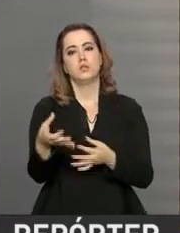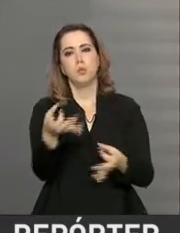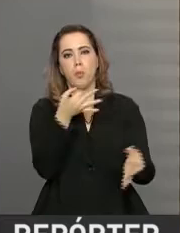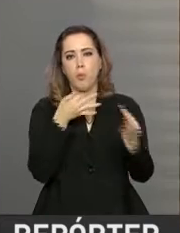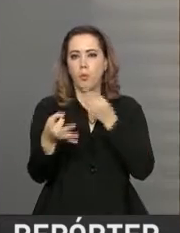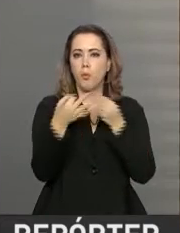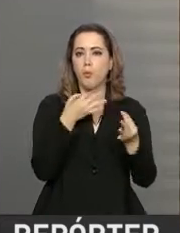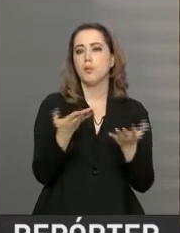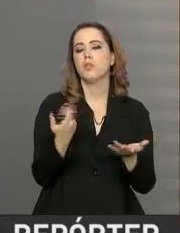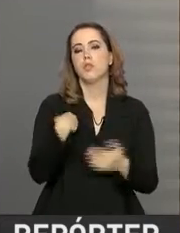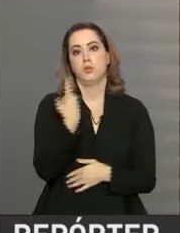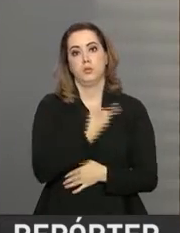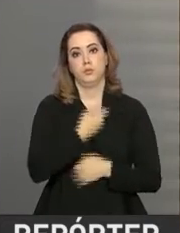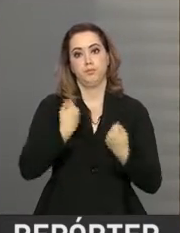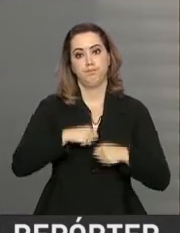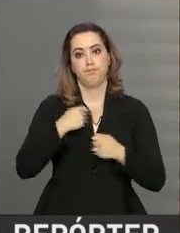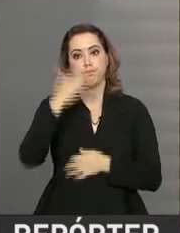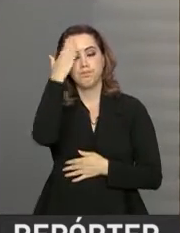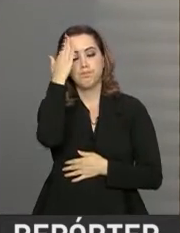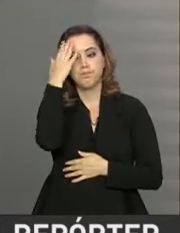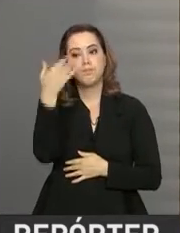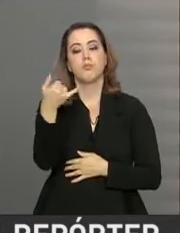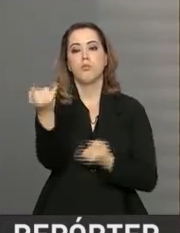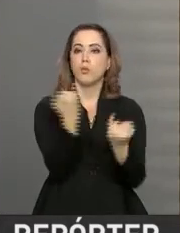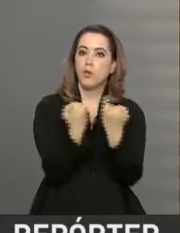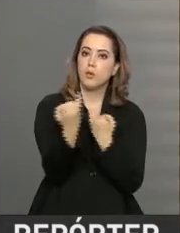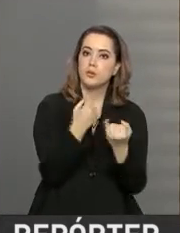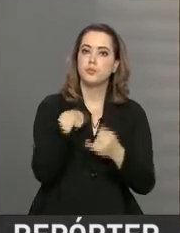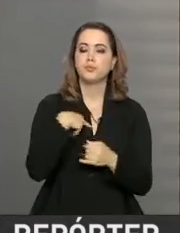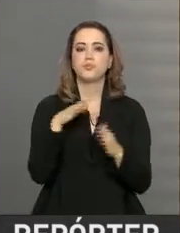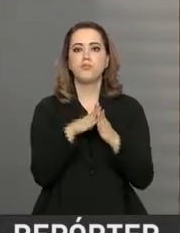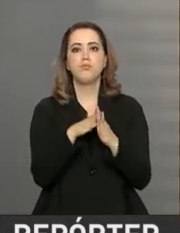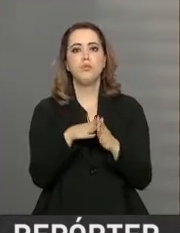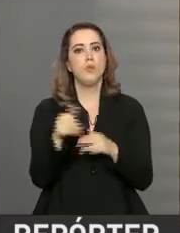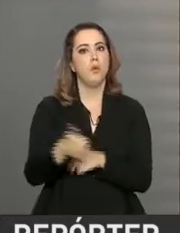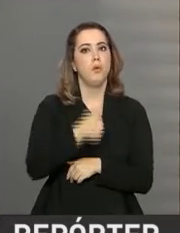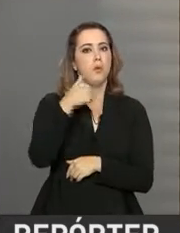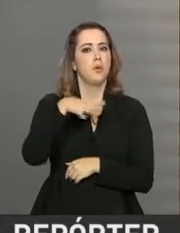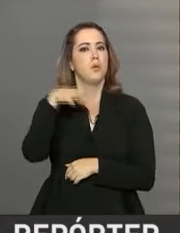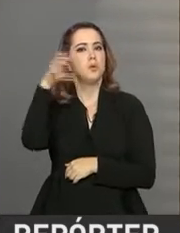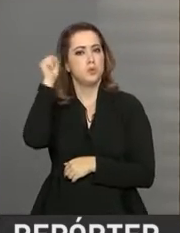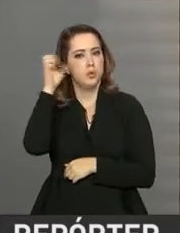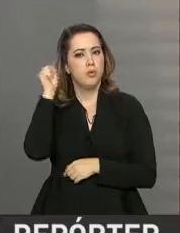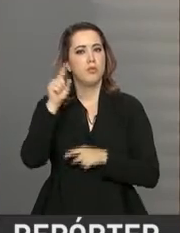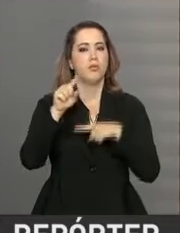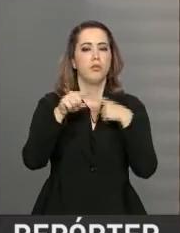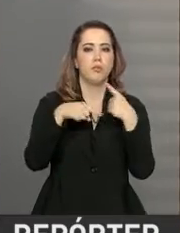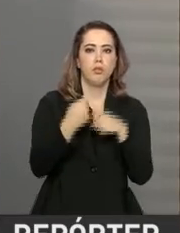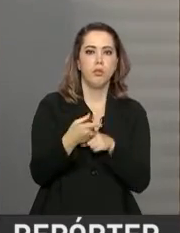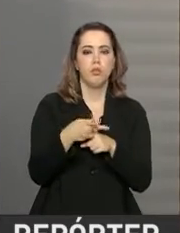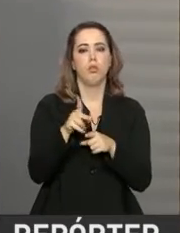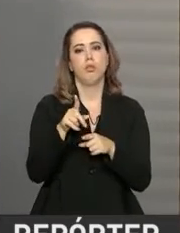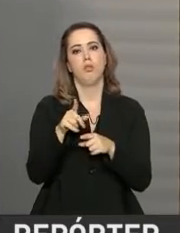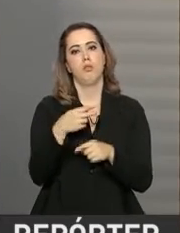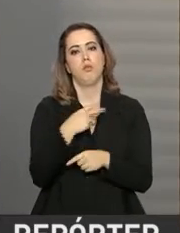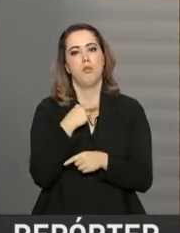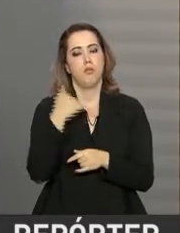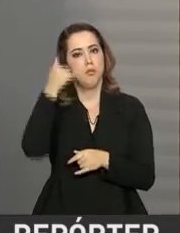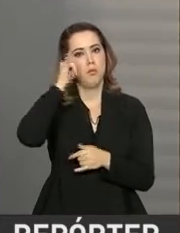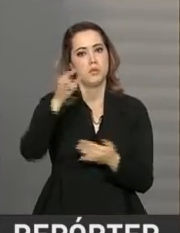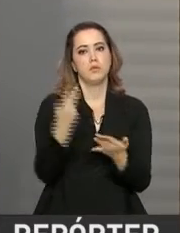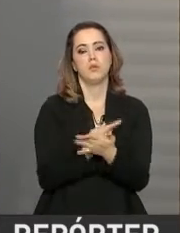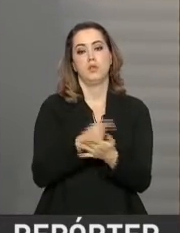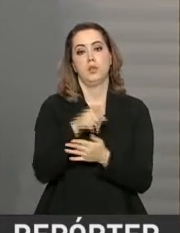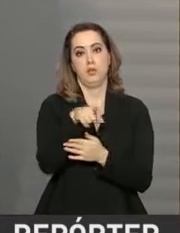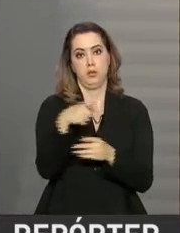queremos fazer daqui em diante então sou da escola que quanto mais a gente ouve - a gente erra e não tem lugar melhor pra gente no setor de infraestrutura